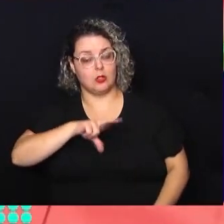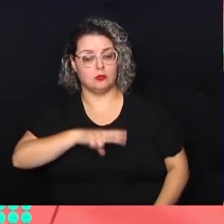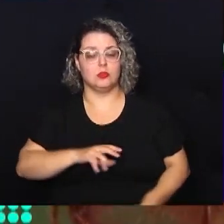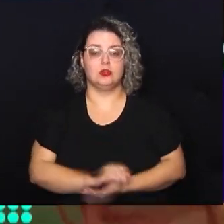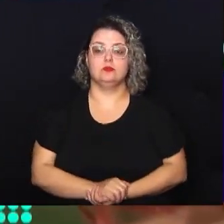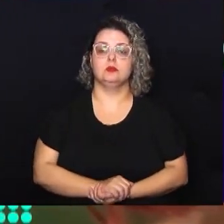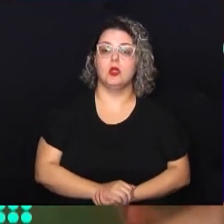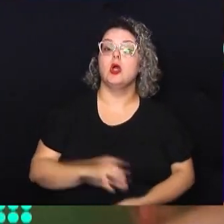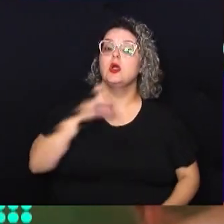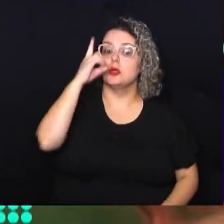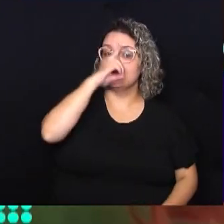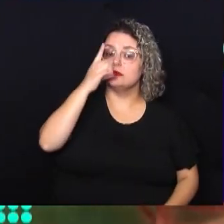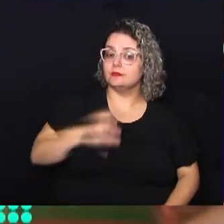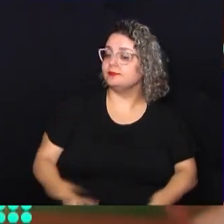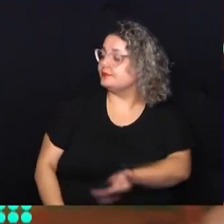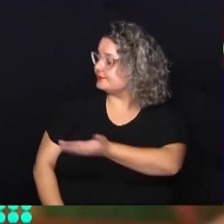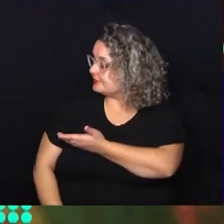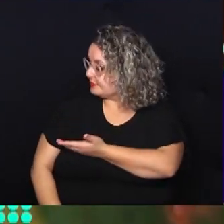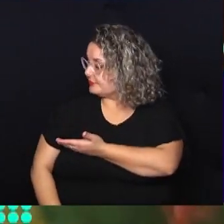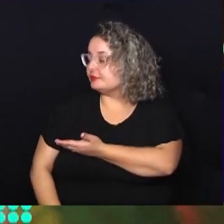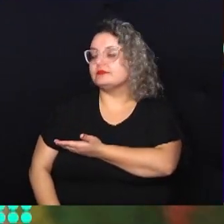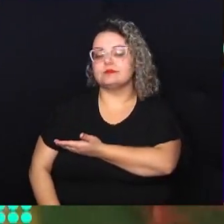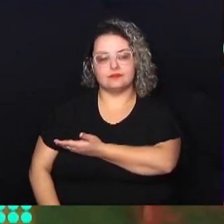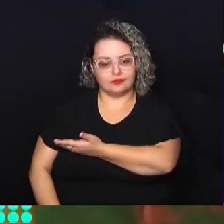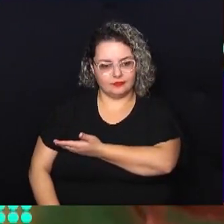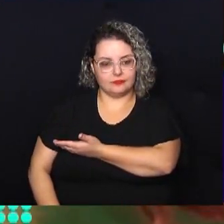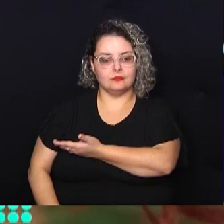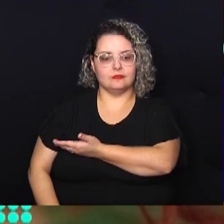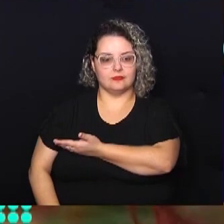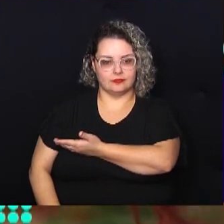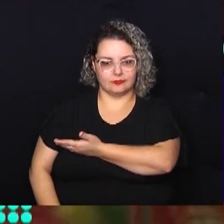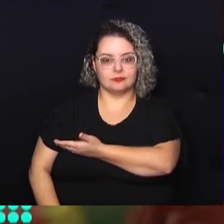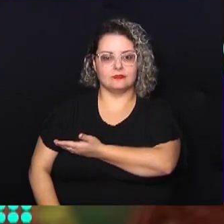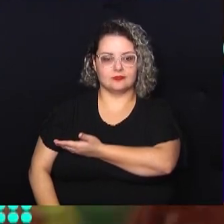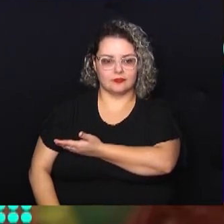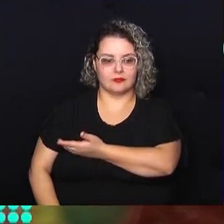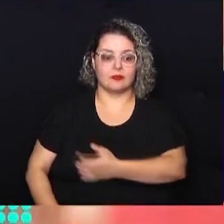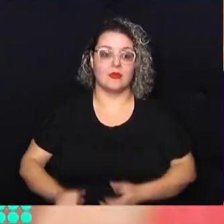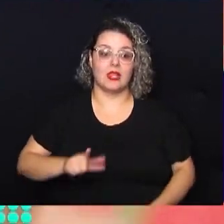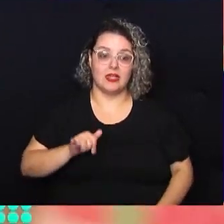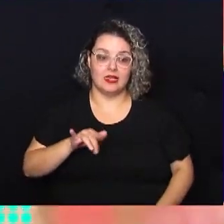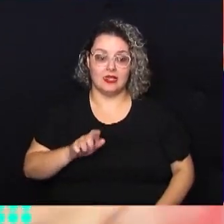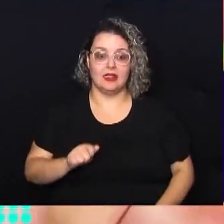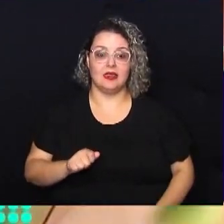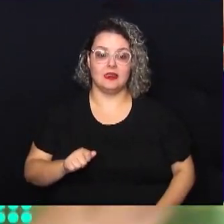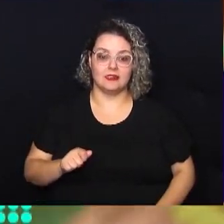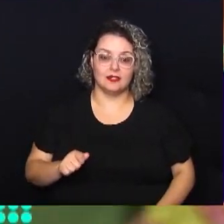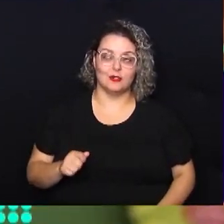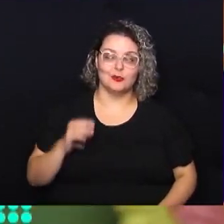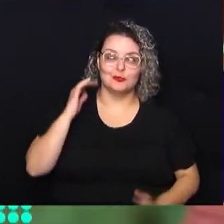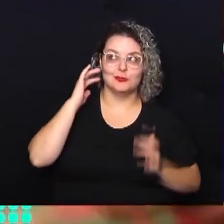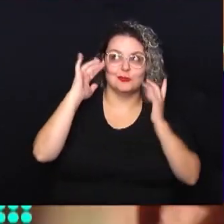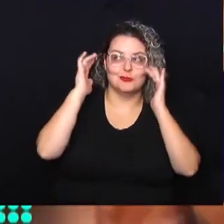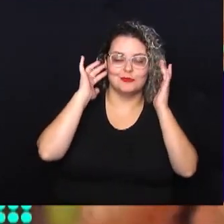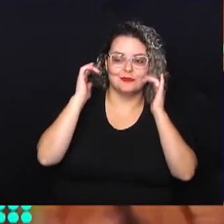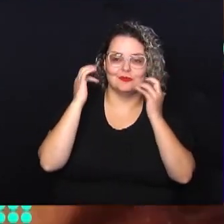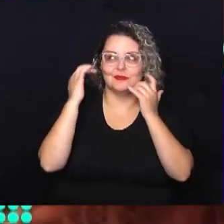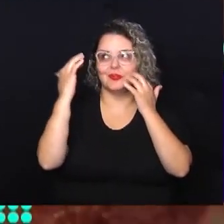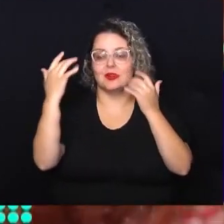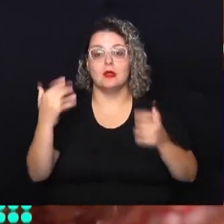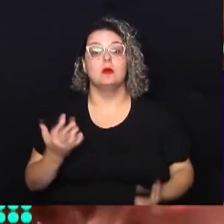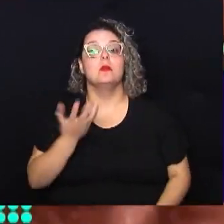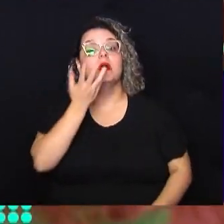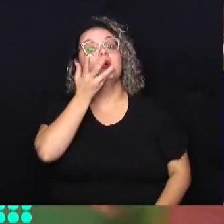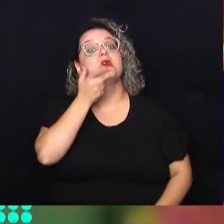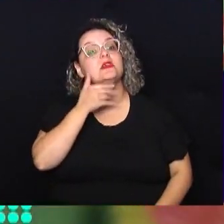no Jardim do Galpão, às 4 da tarde, Laia e o Voo da Imaginação, teatro para crianças, com